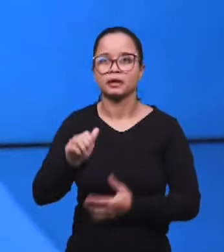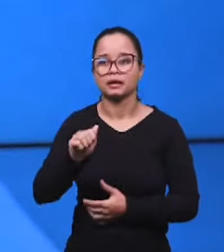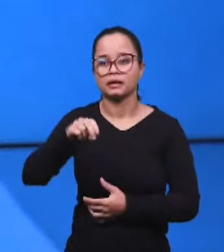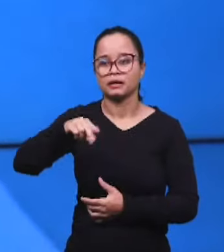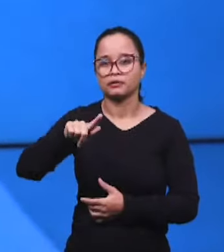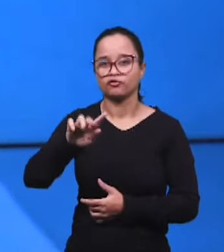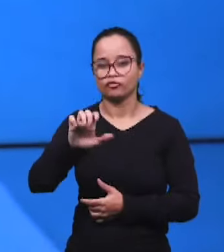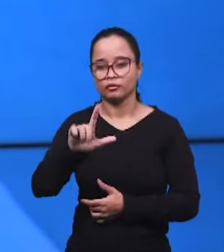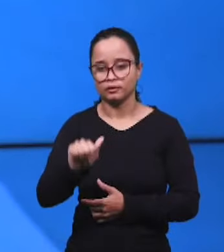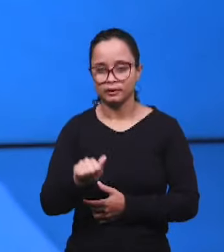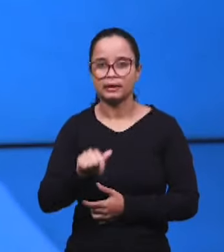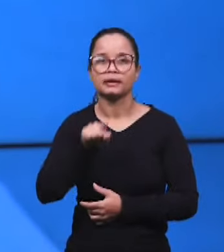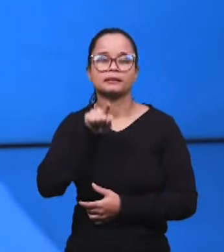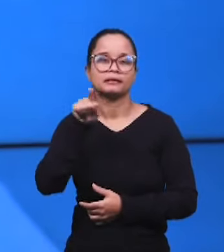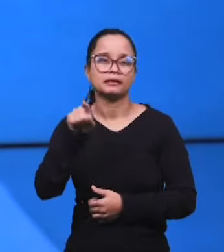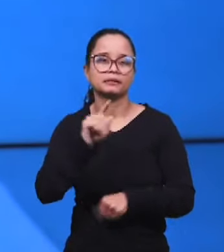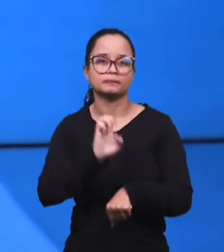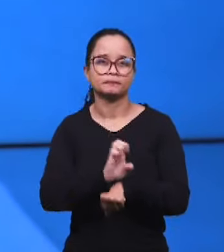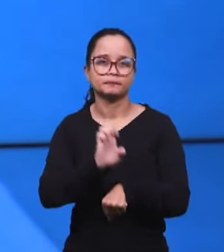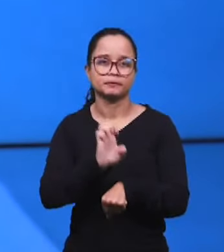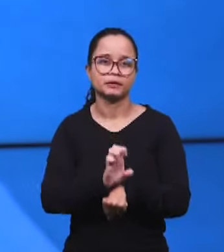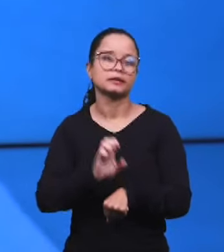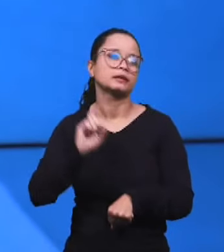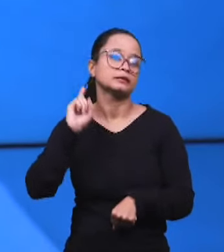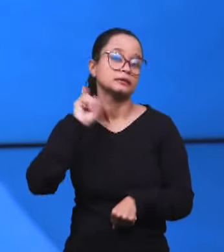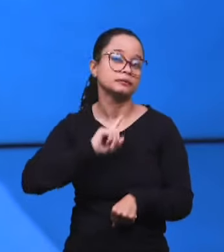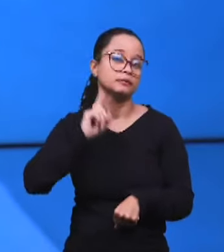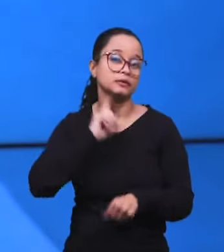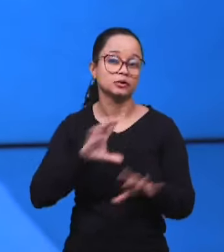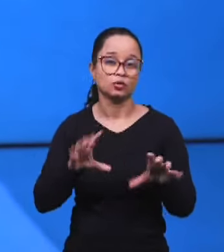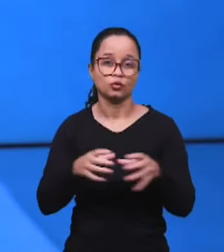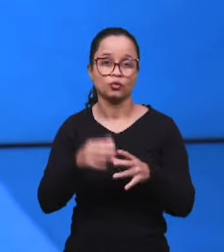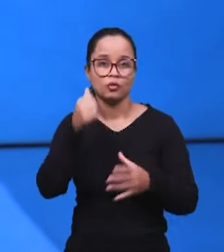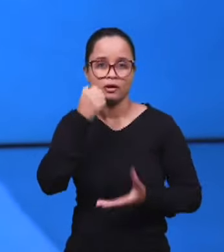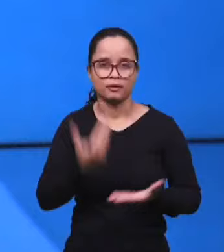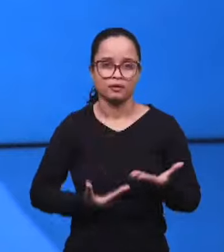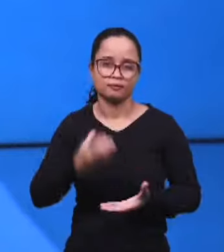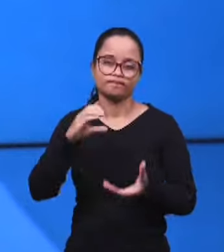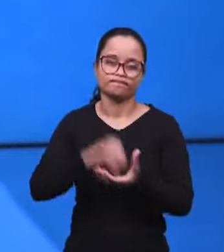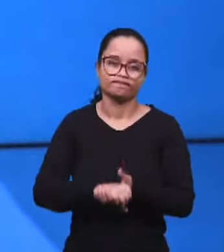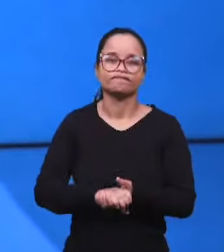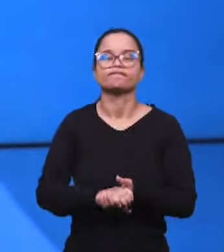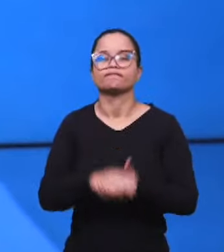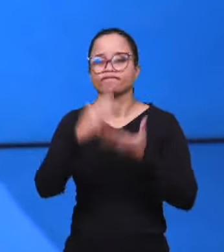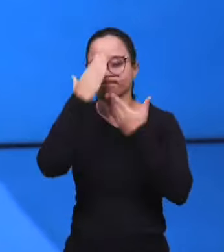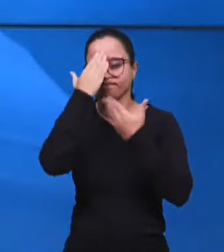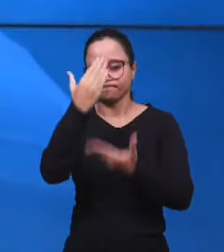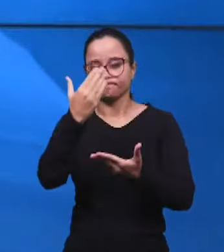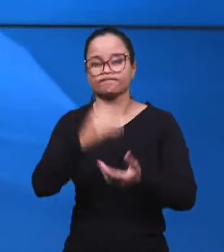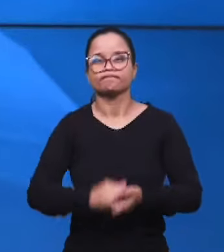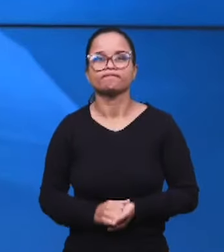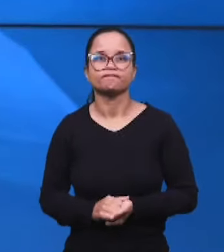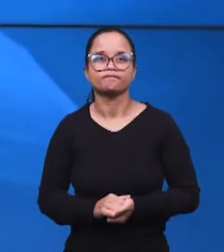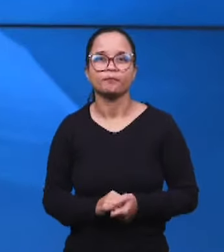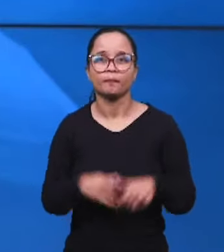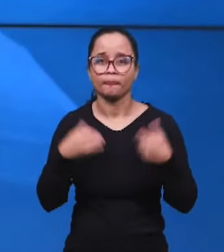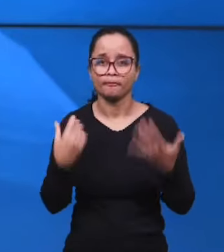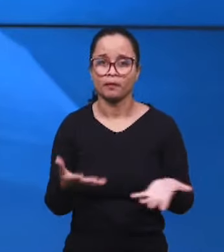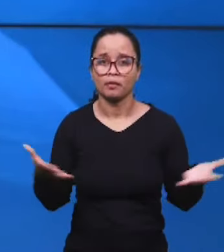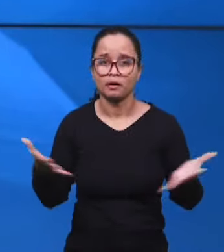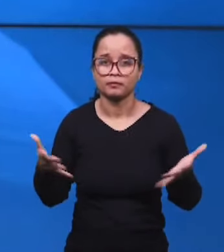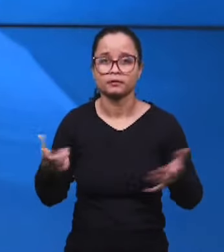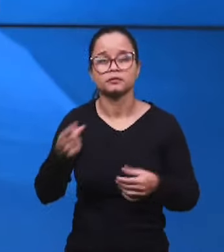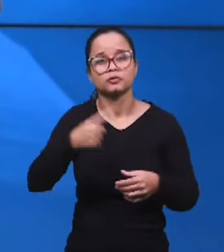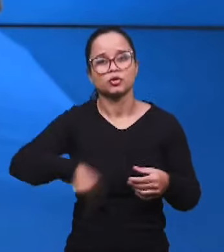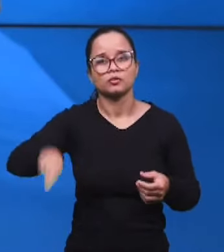Maria, lá de Contagem, do grupo de senhoras da igreja de Contagem, no estado de Minas Gerais. Obrigado, irmã. Muito bem, irmãos, vamos agora